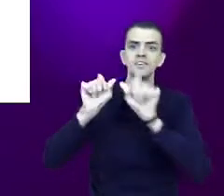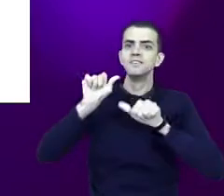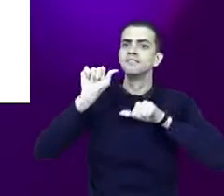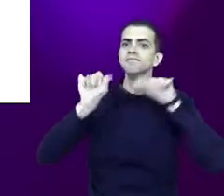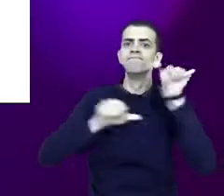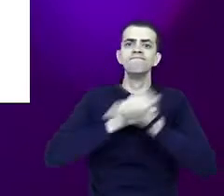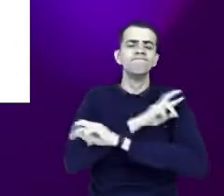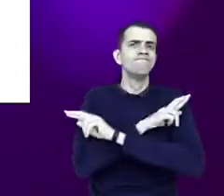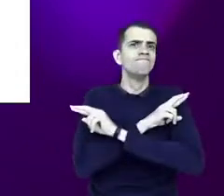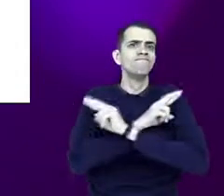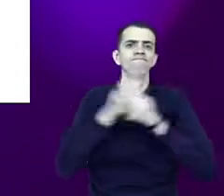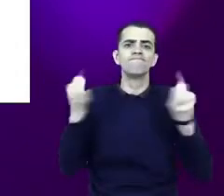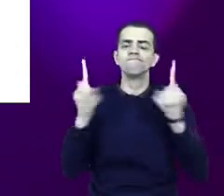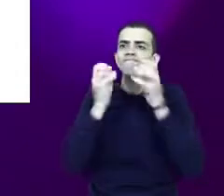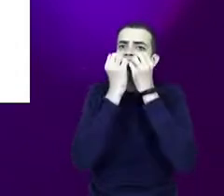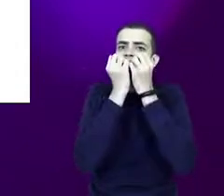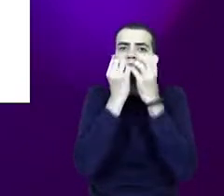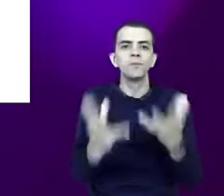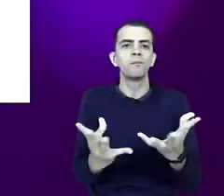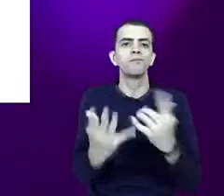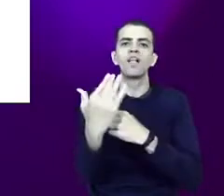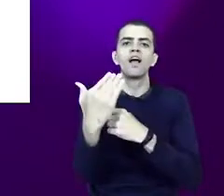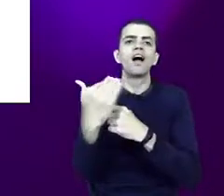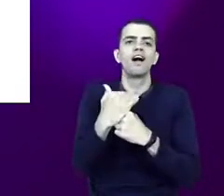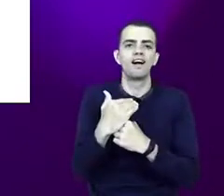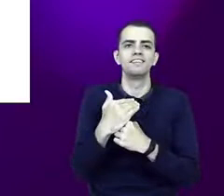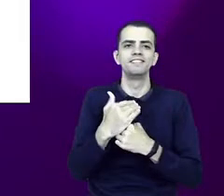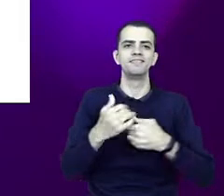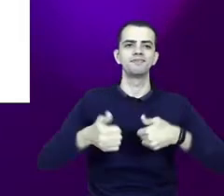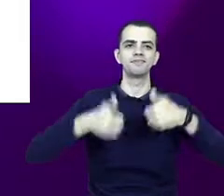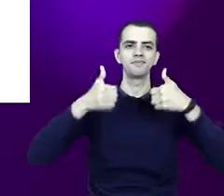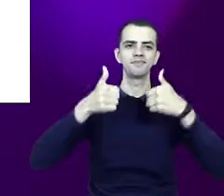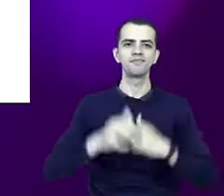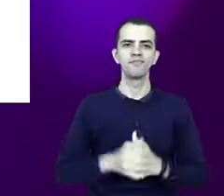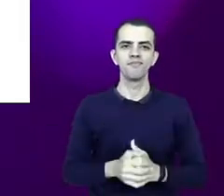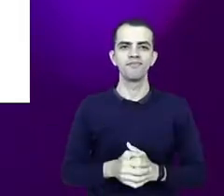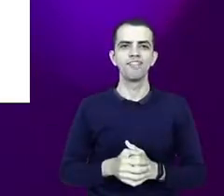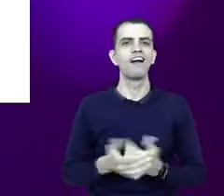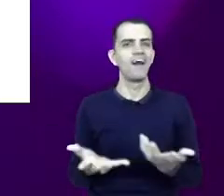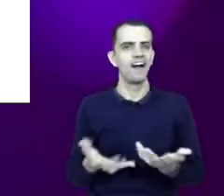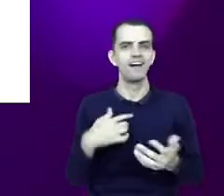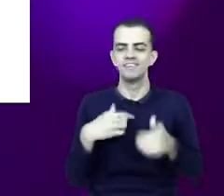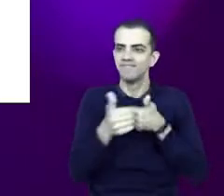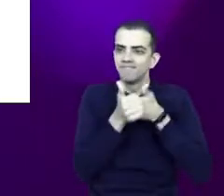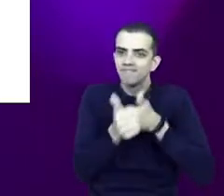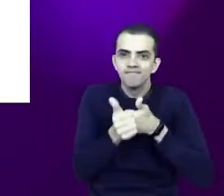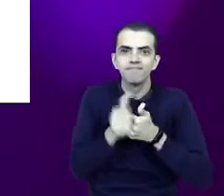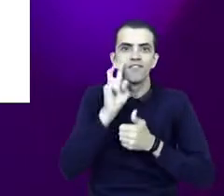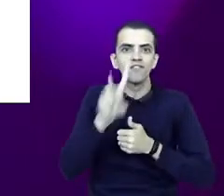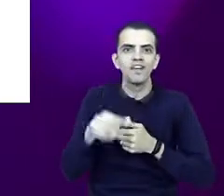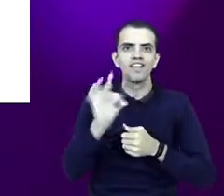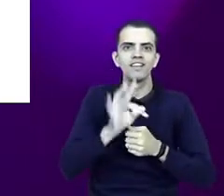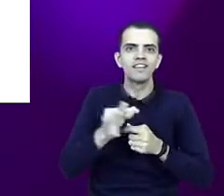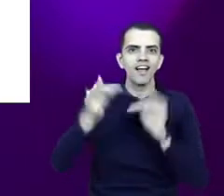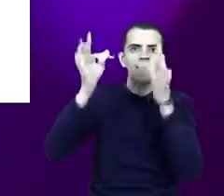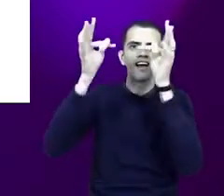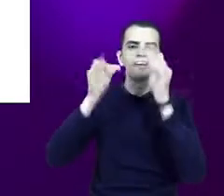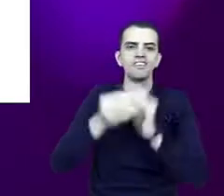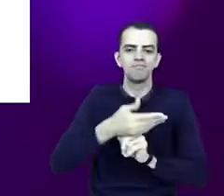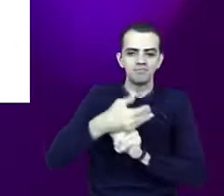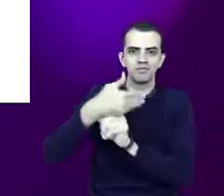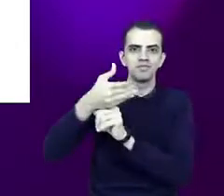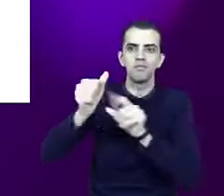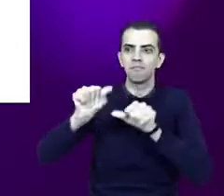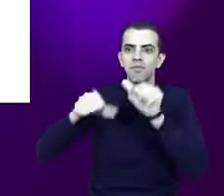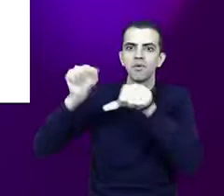desfecho, muda o desenrolar dessa prótese. Então, eu acho que acompanhar essa inovação tecnológica talvez seja